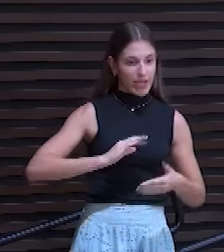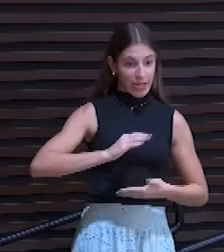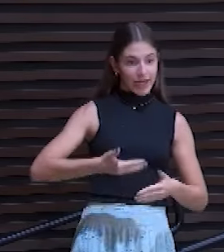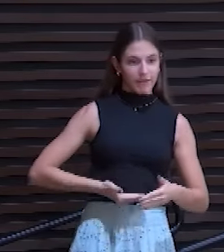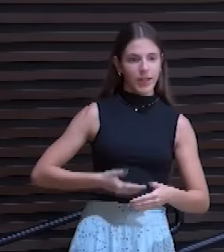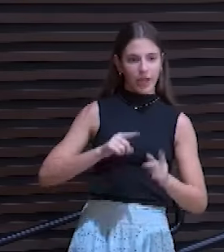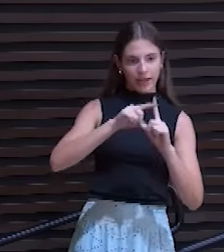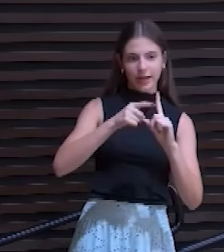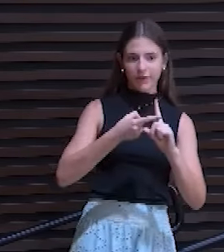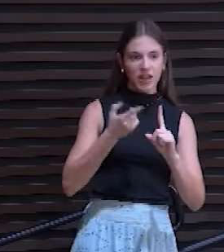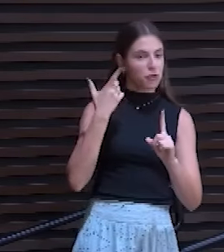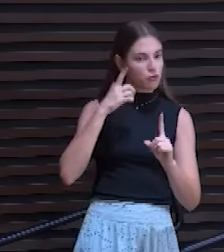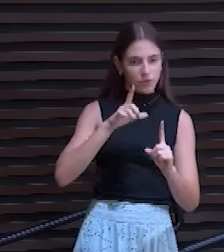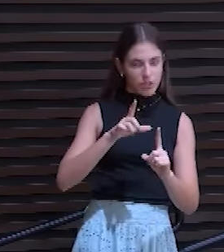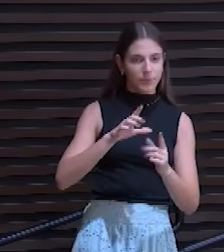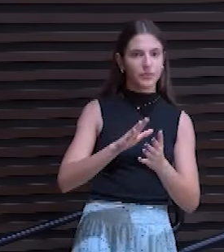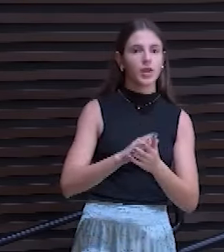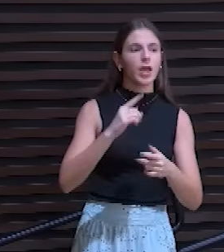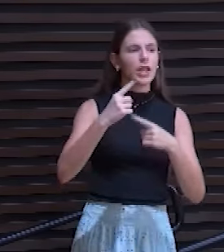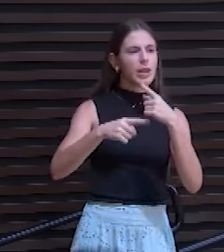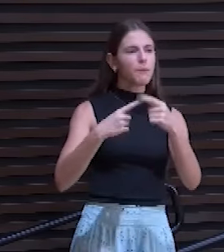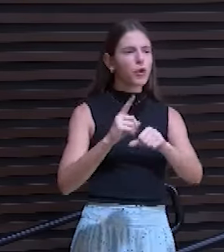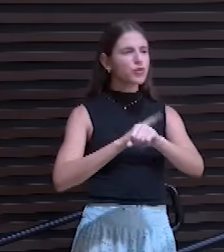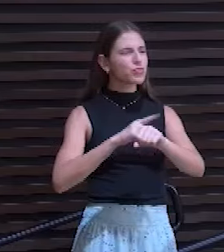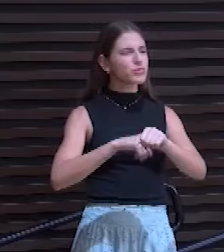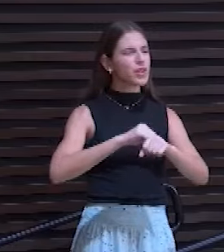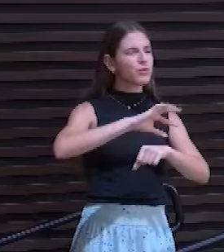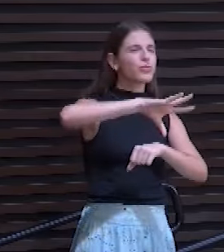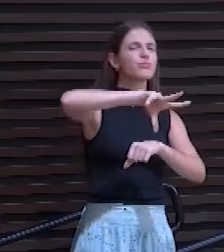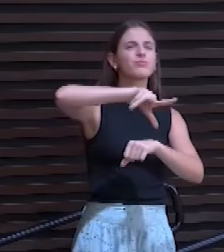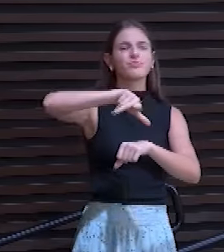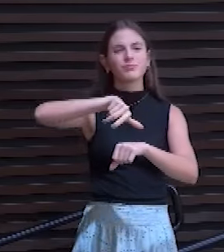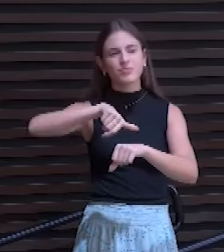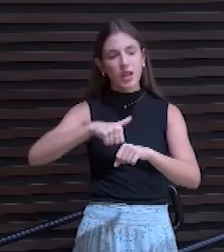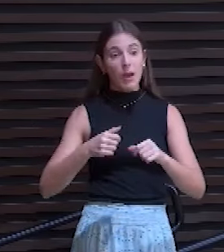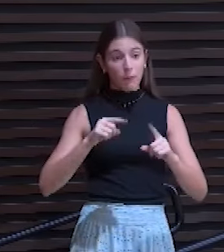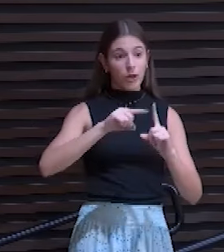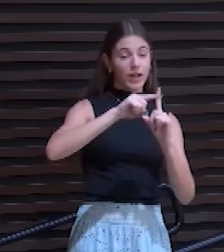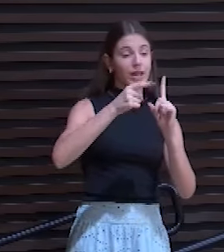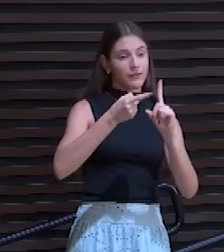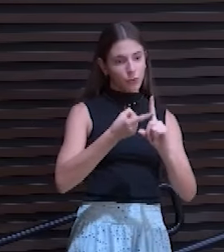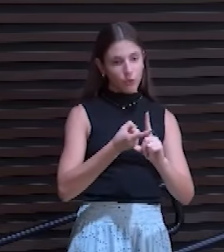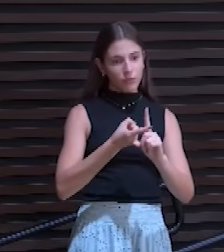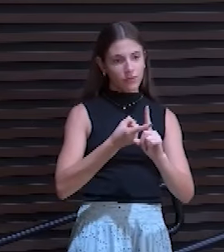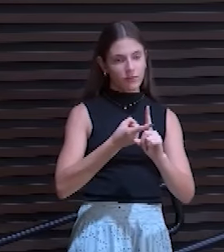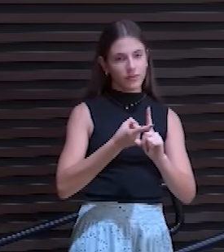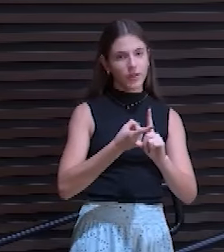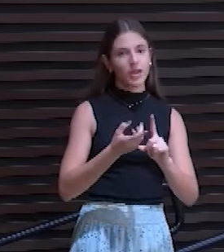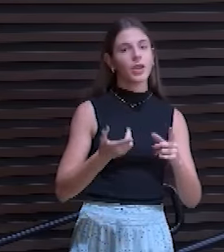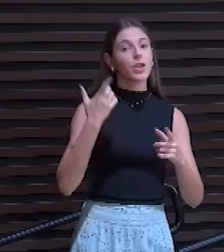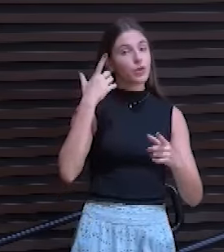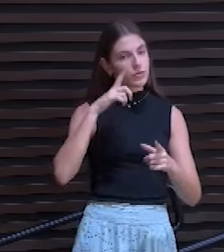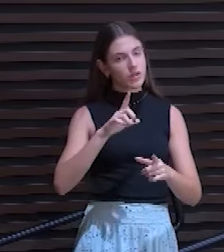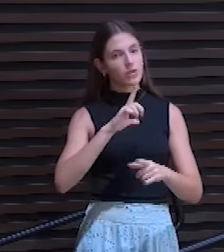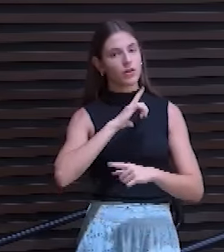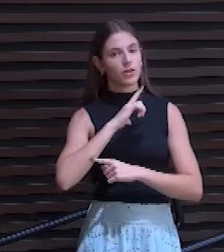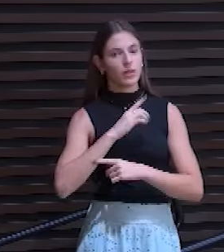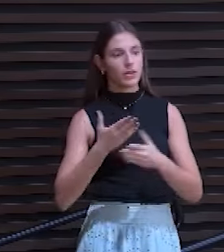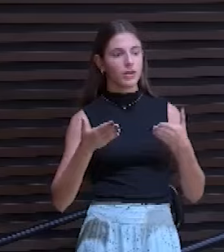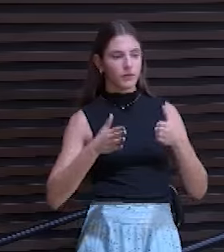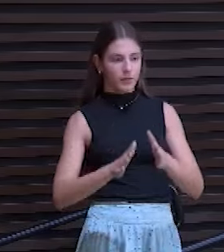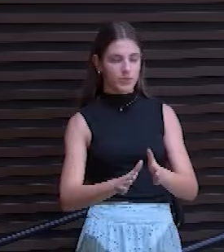o testemunho do poder de Deus. A criança nasceu linda e perfeita, sendo tratada com muito carinho pelos